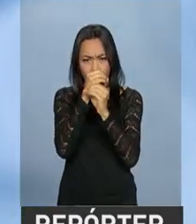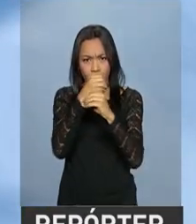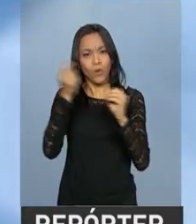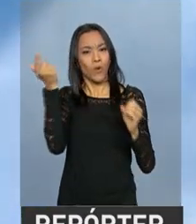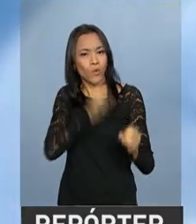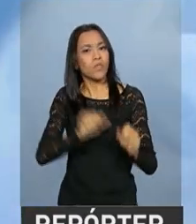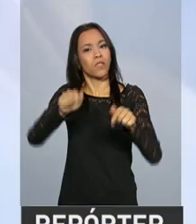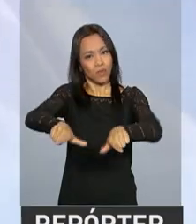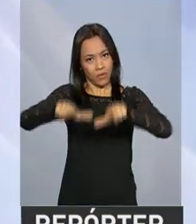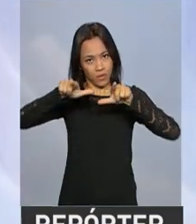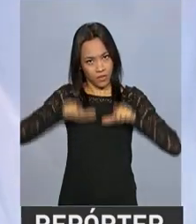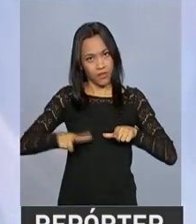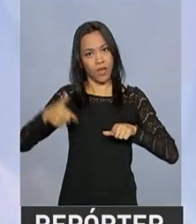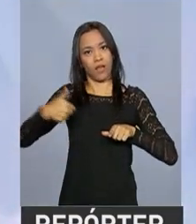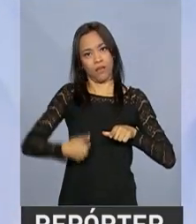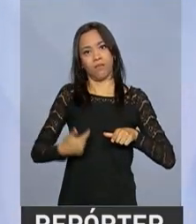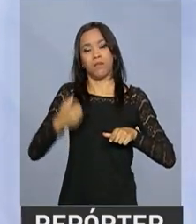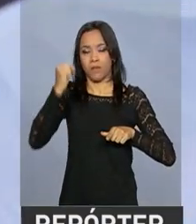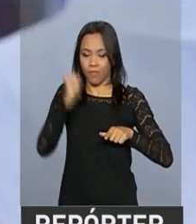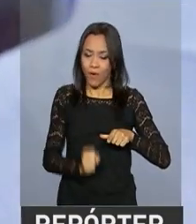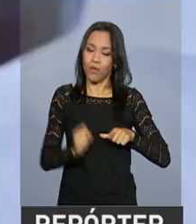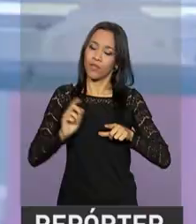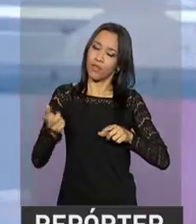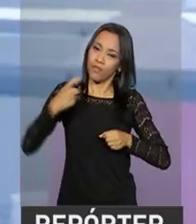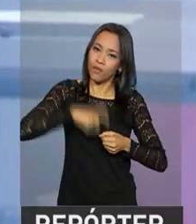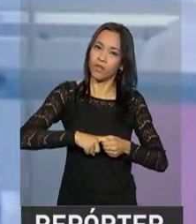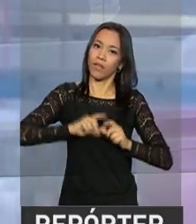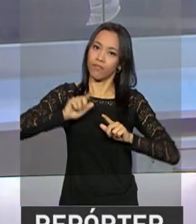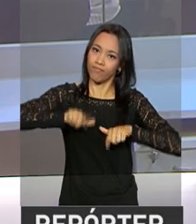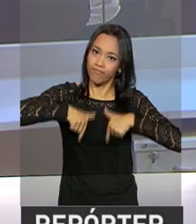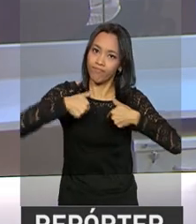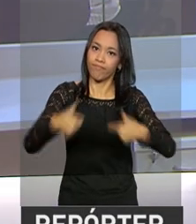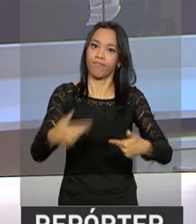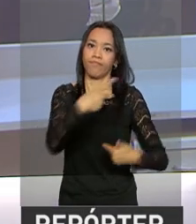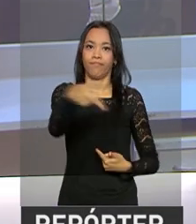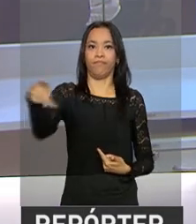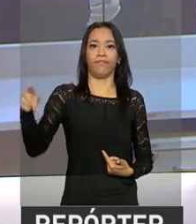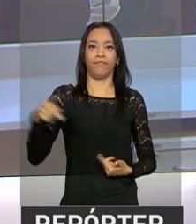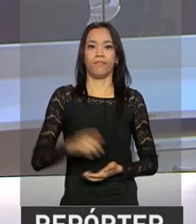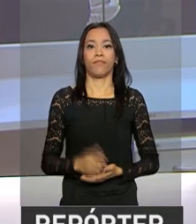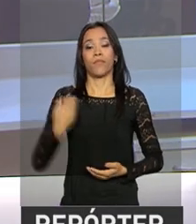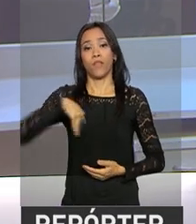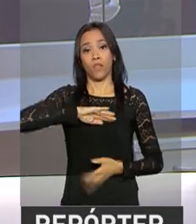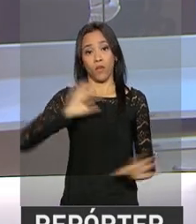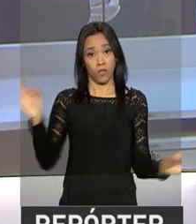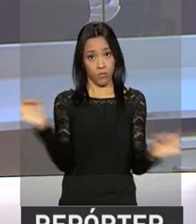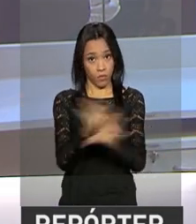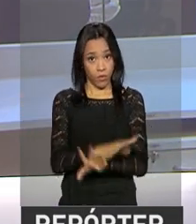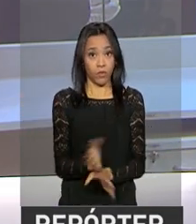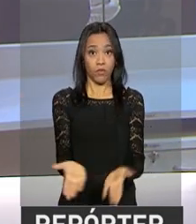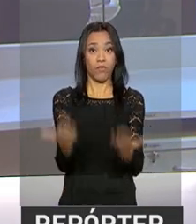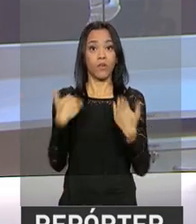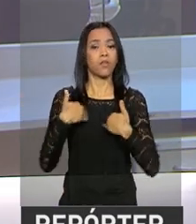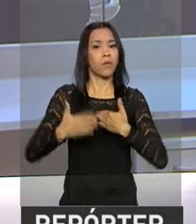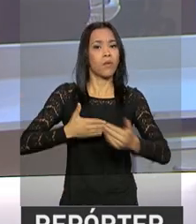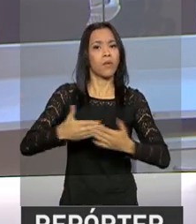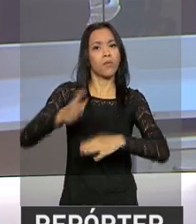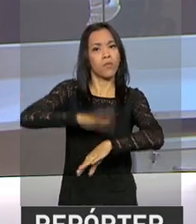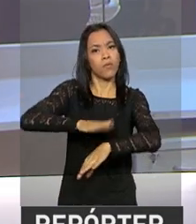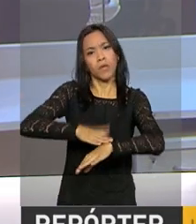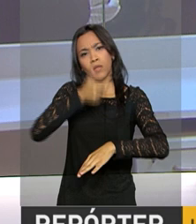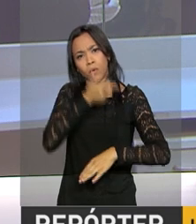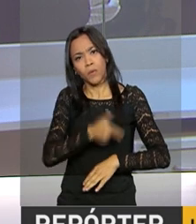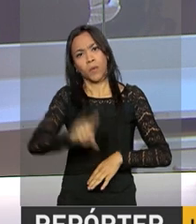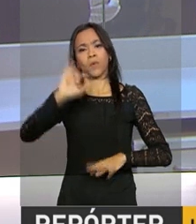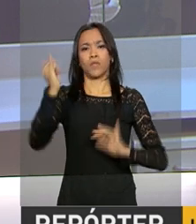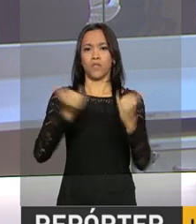de obter a certificação e possam retomar a produção nós ficamos por aqui podemos voltar a qualquer momento com outras